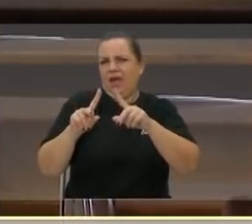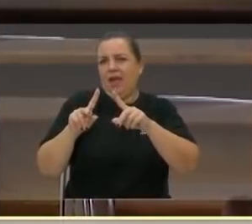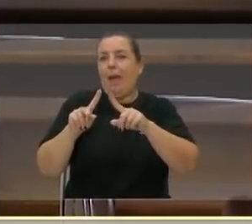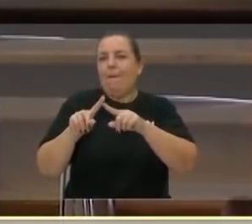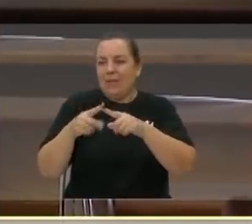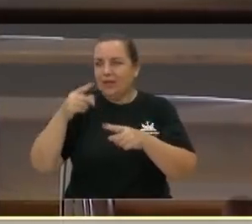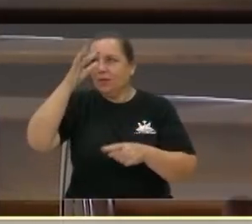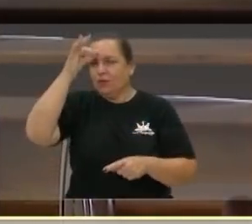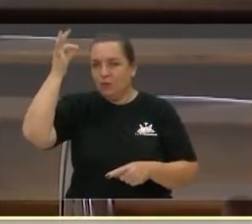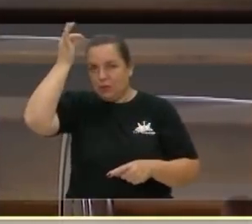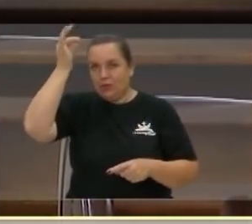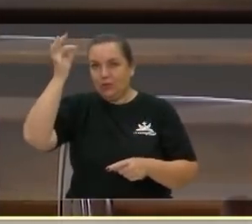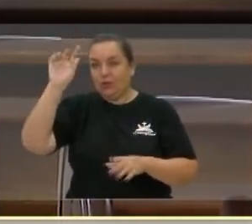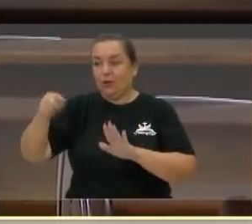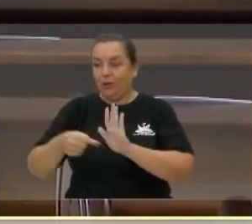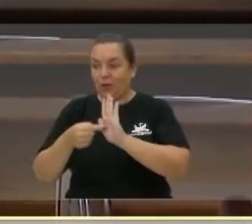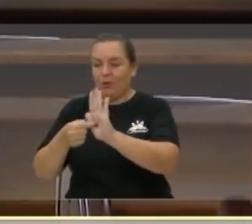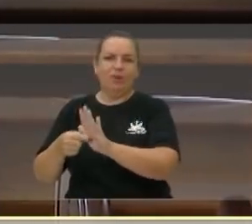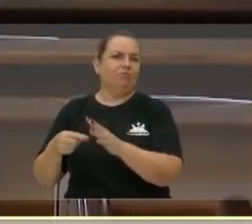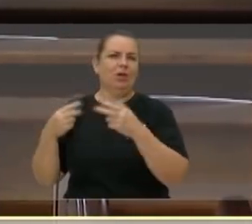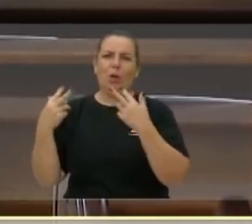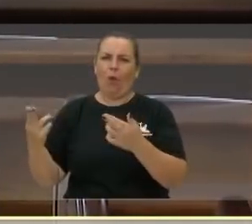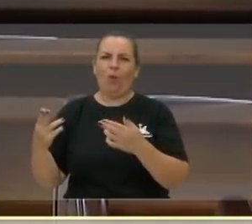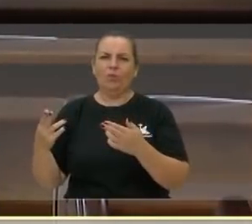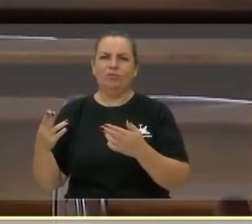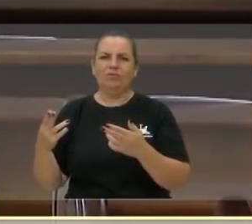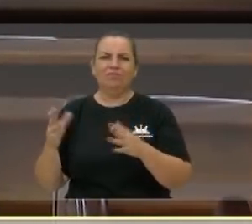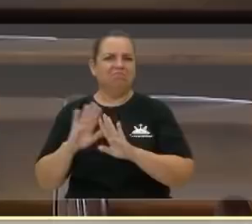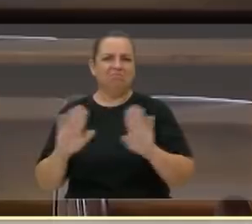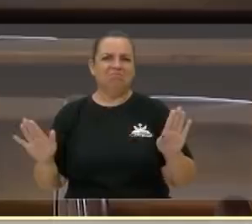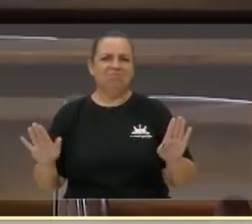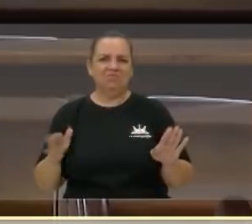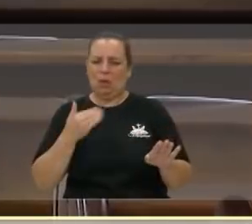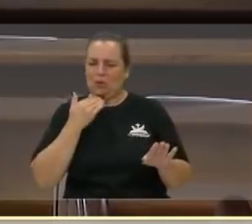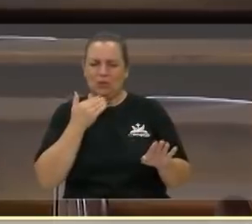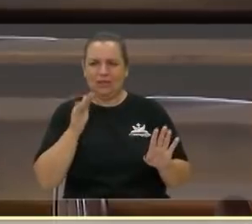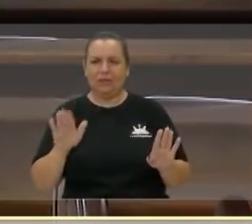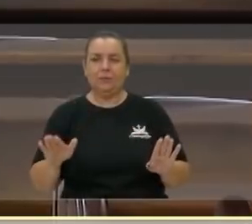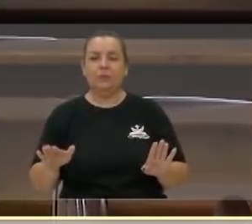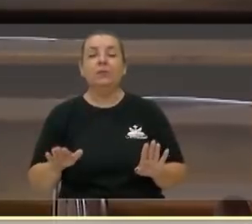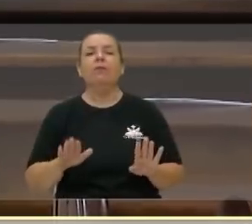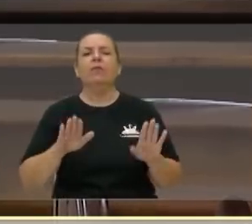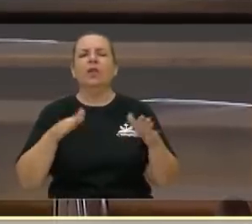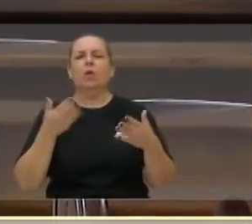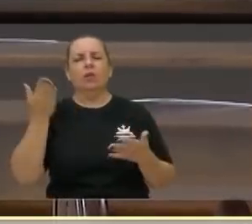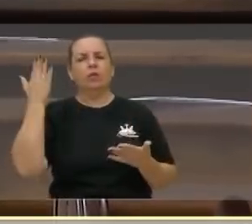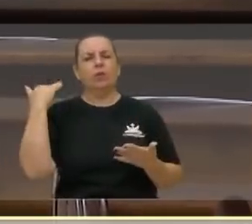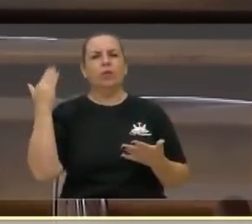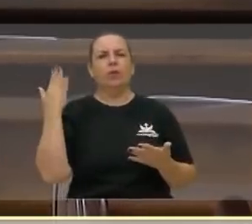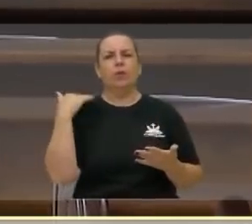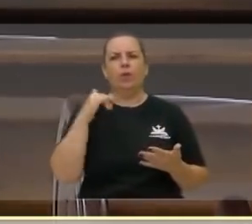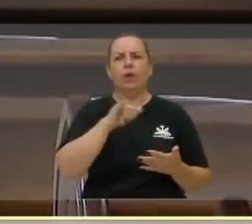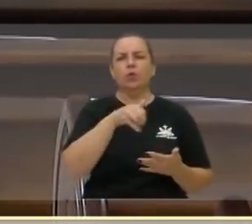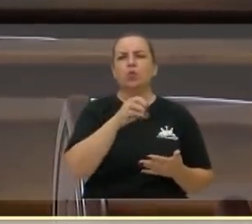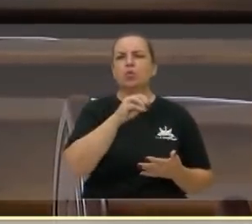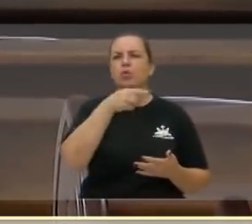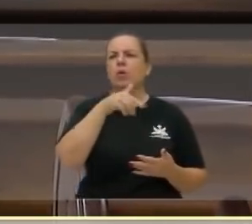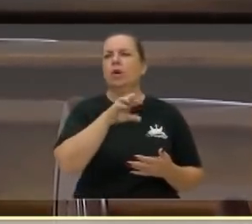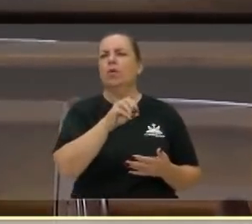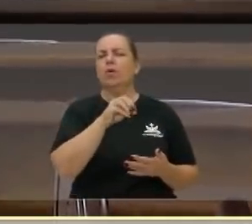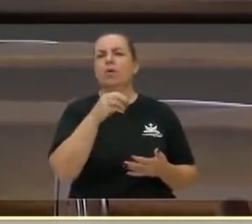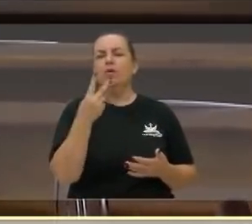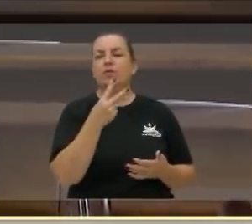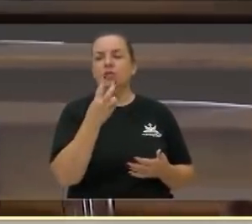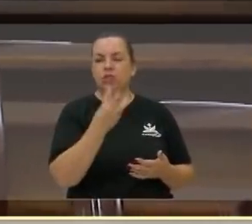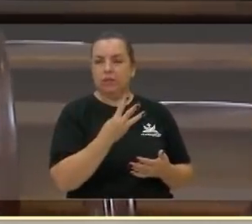lembrar, quando São João 23, que foi colocado como Papa, já idoso, e eles o nomearam,